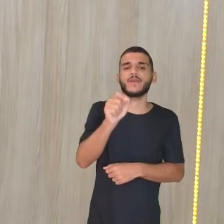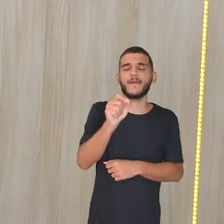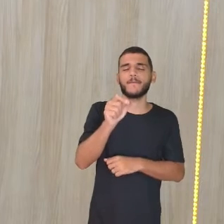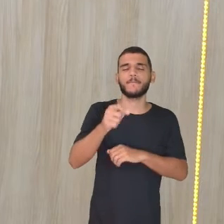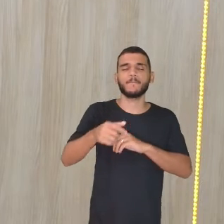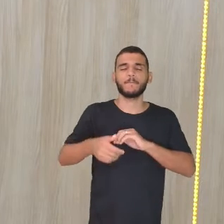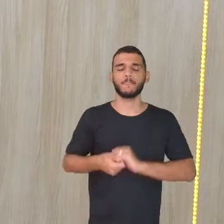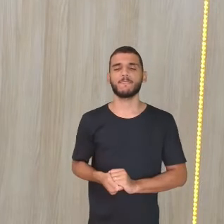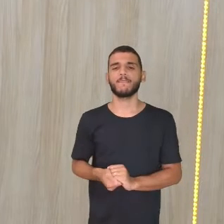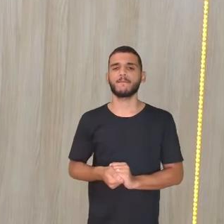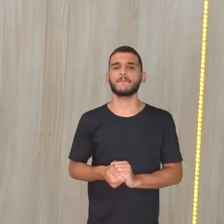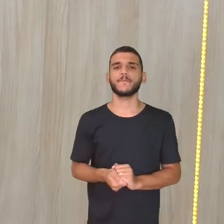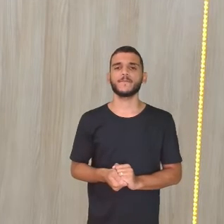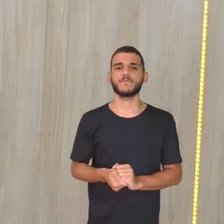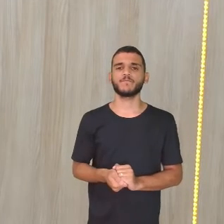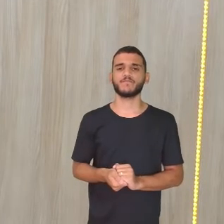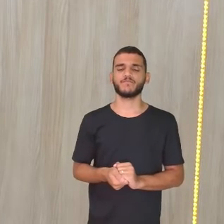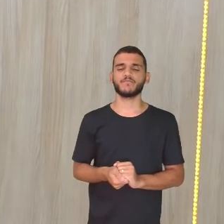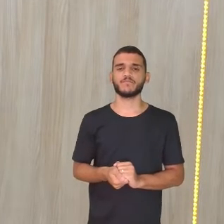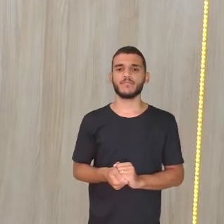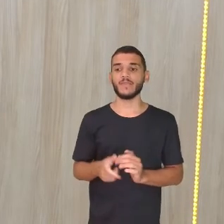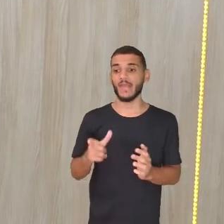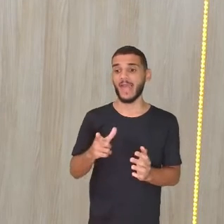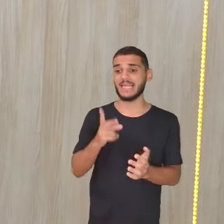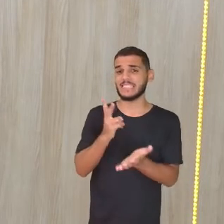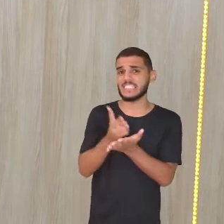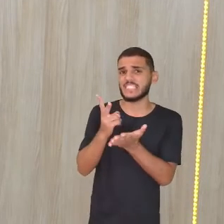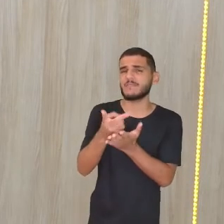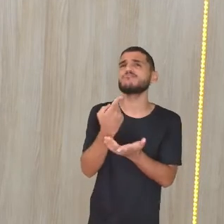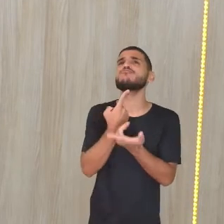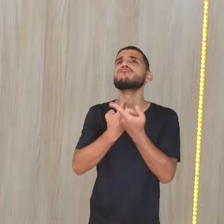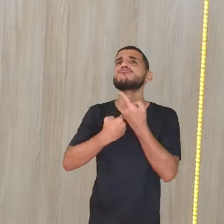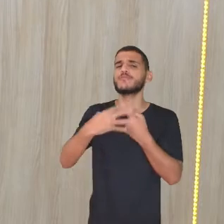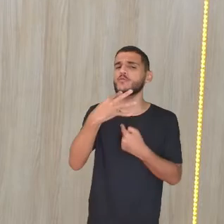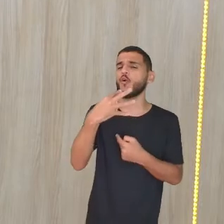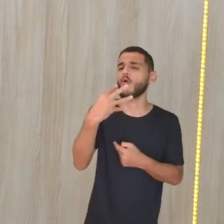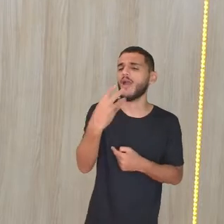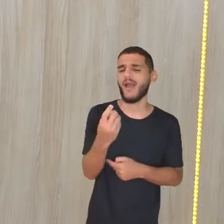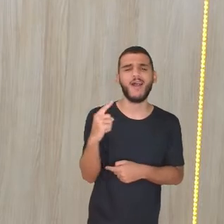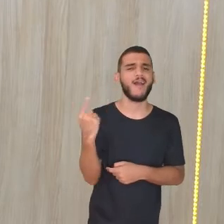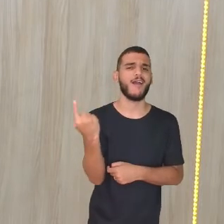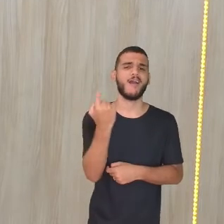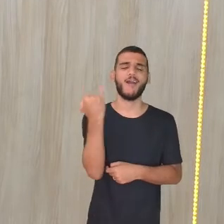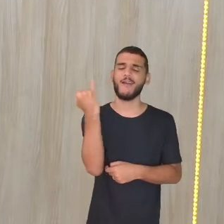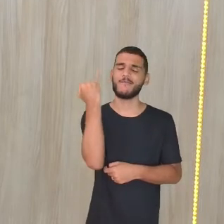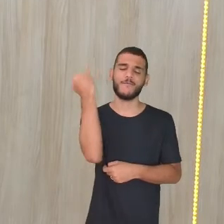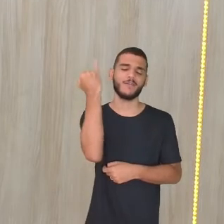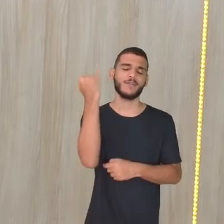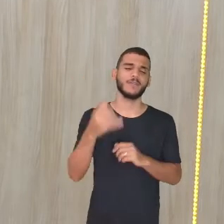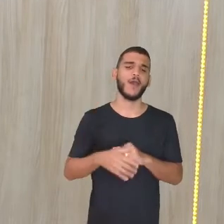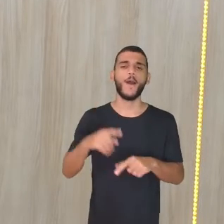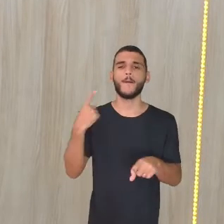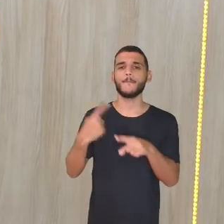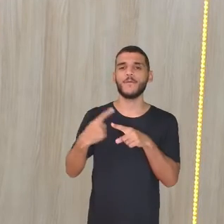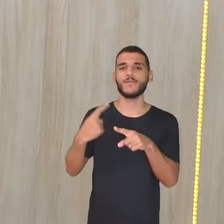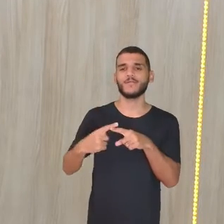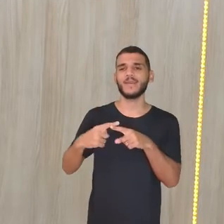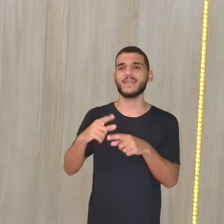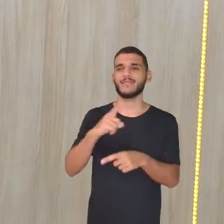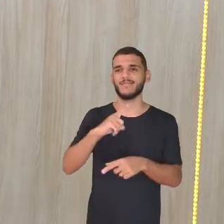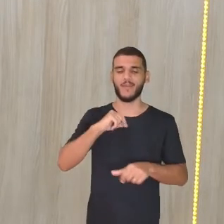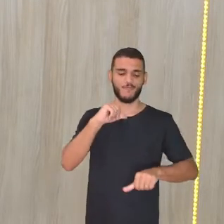a idade, à busca do conhecimento, pois o conhecimento, ele nos transforma.